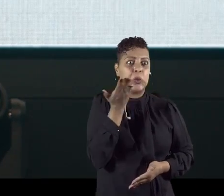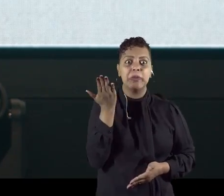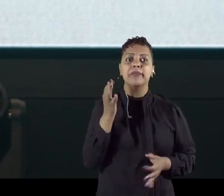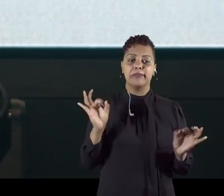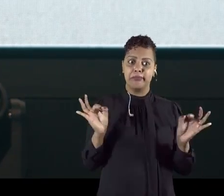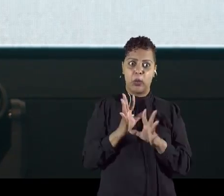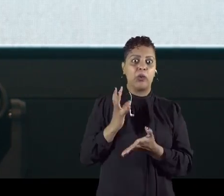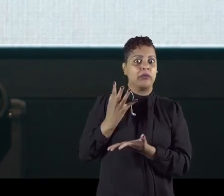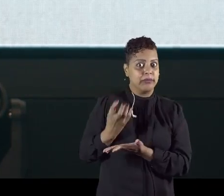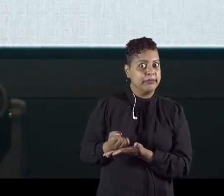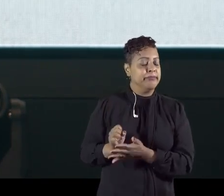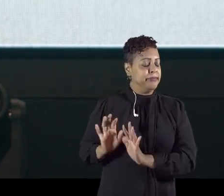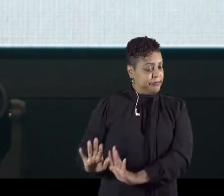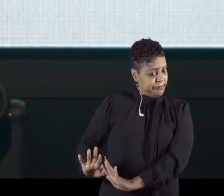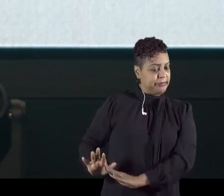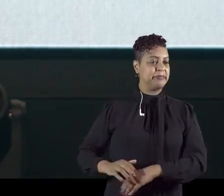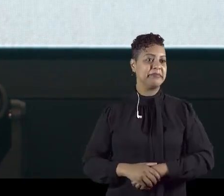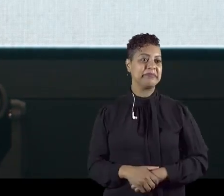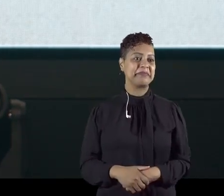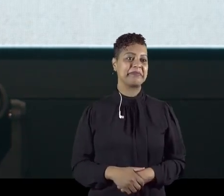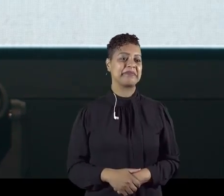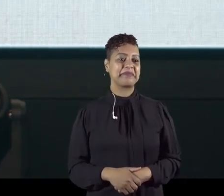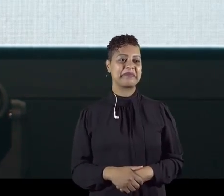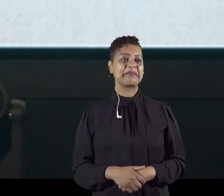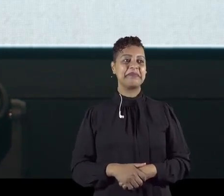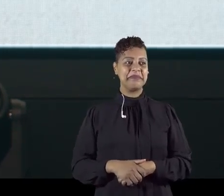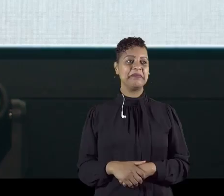e pronto acabei de desligar